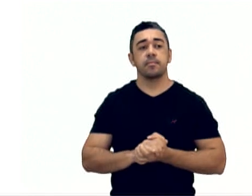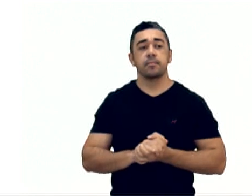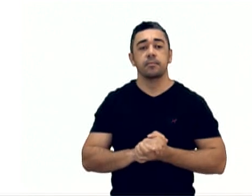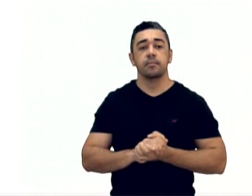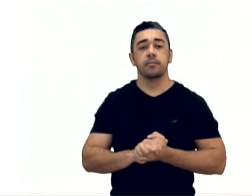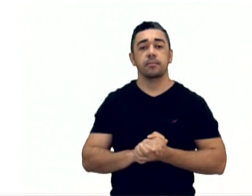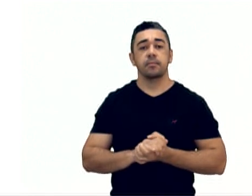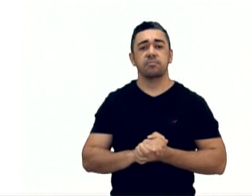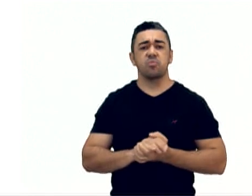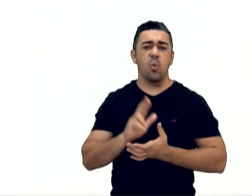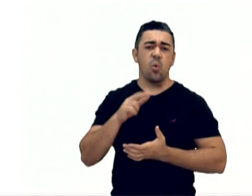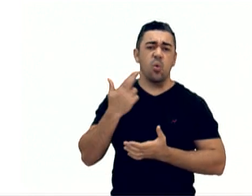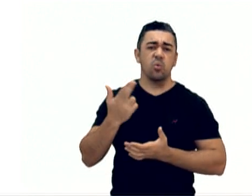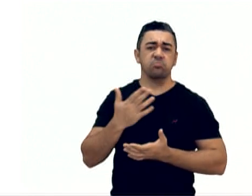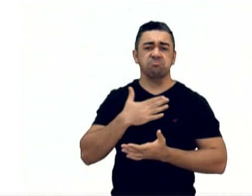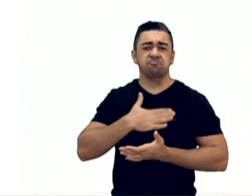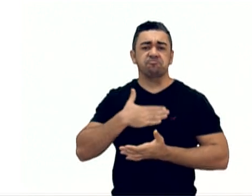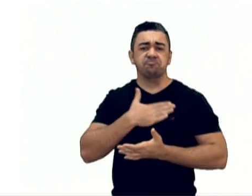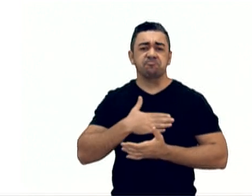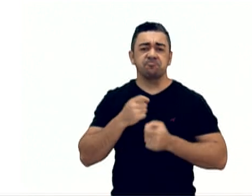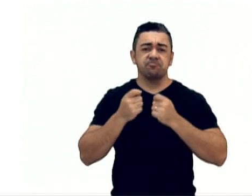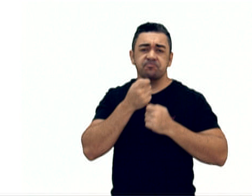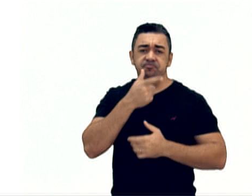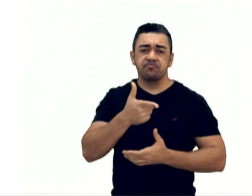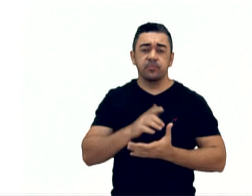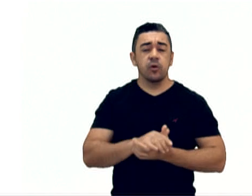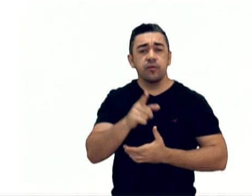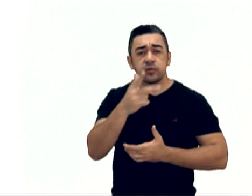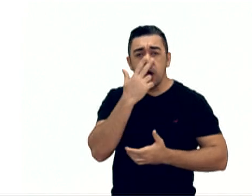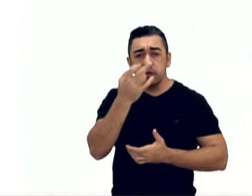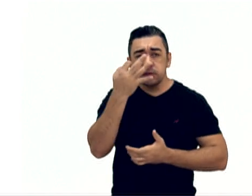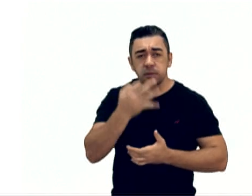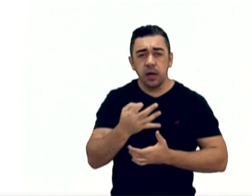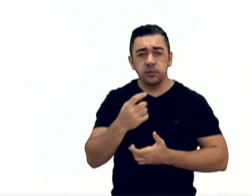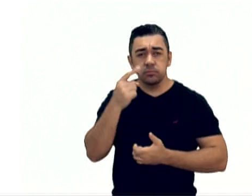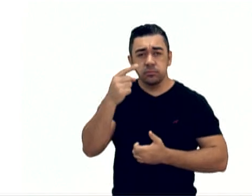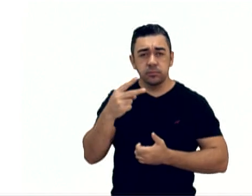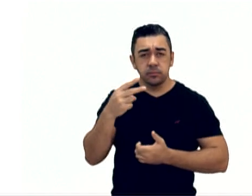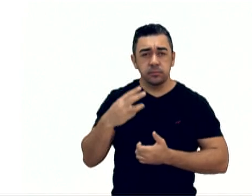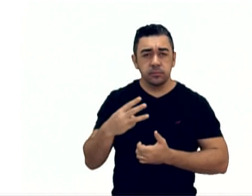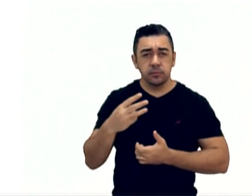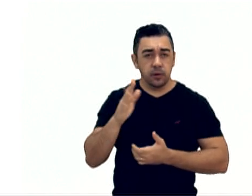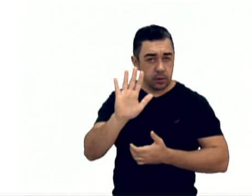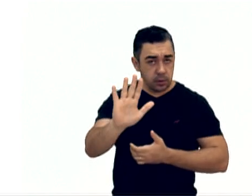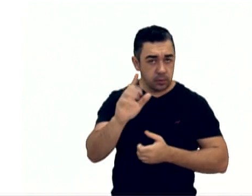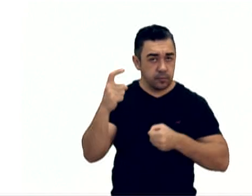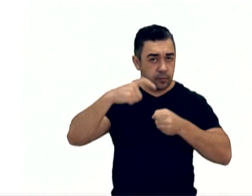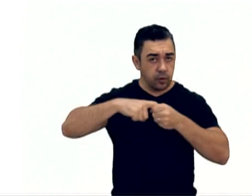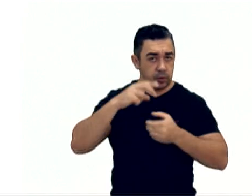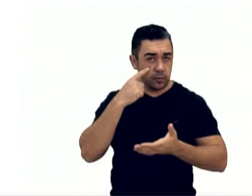entertain, entreter. Qual que vocês acham que é a certa? Já voltamos para conferir.